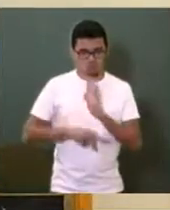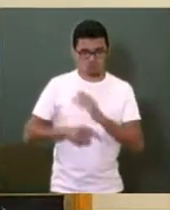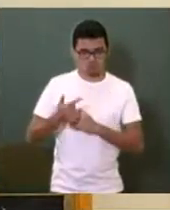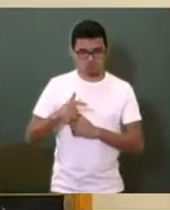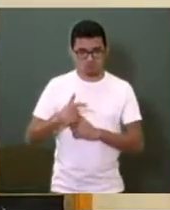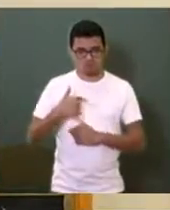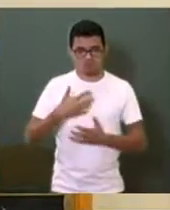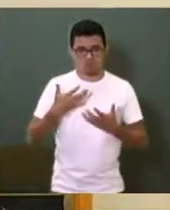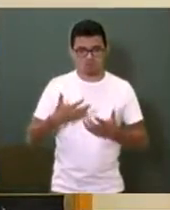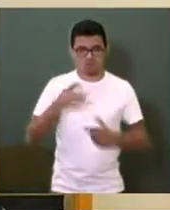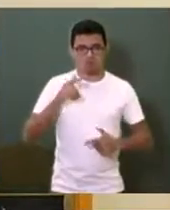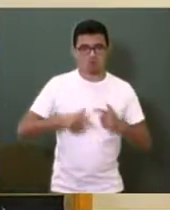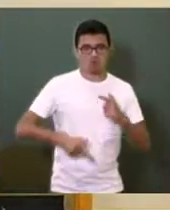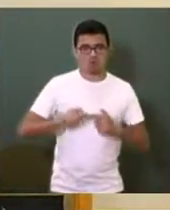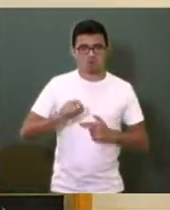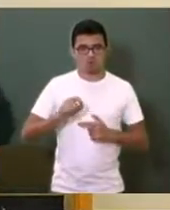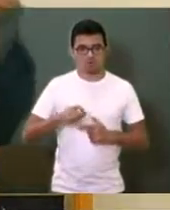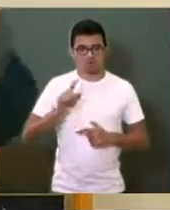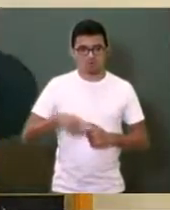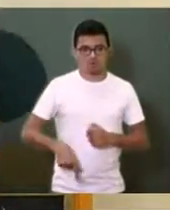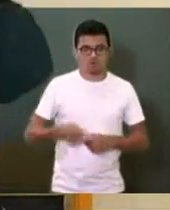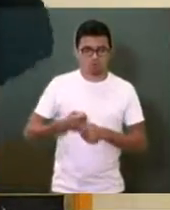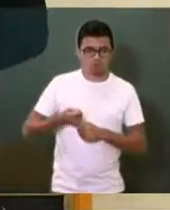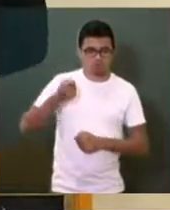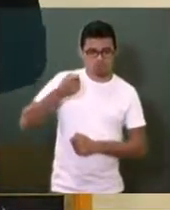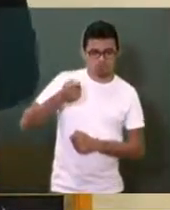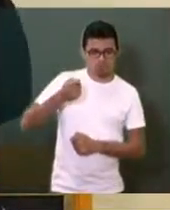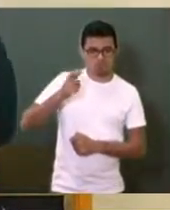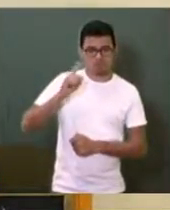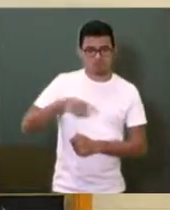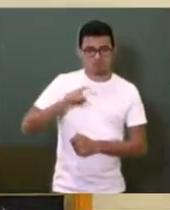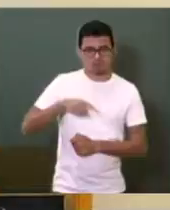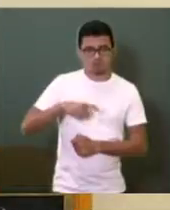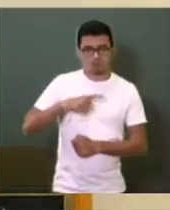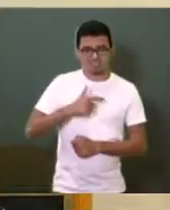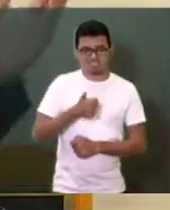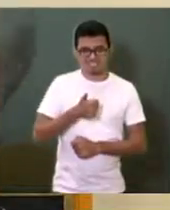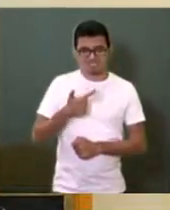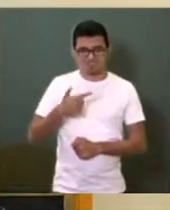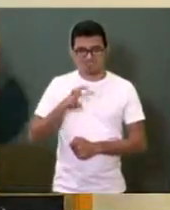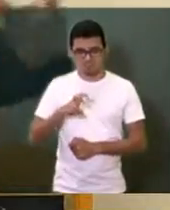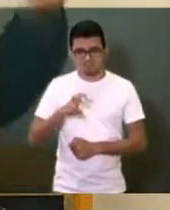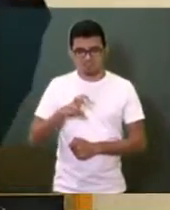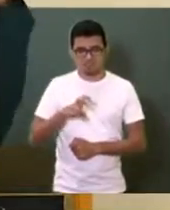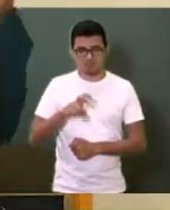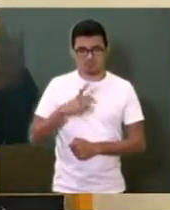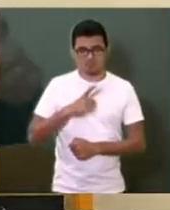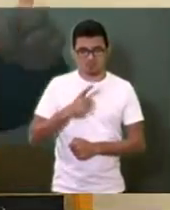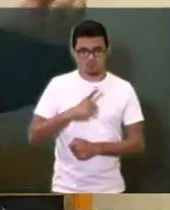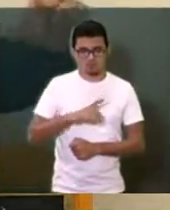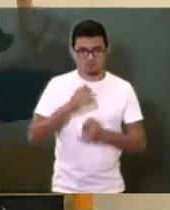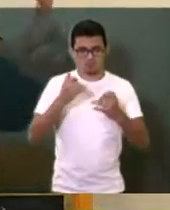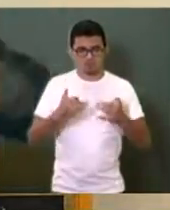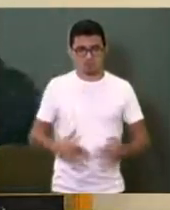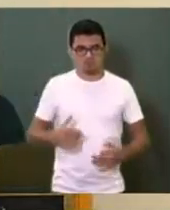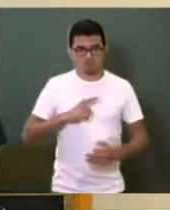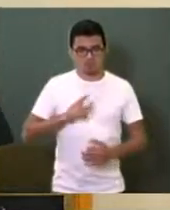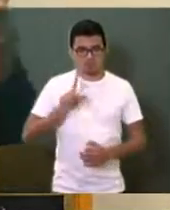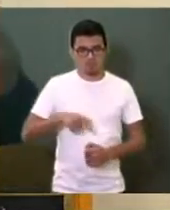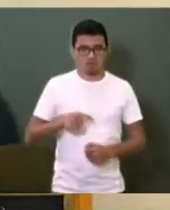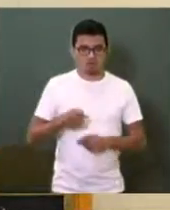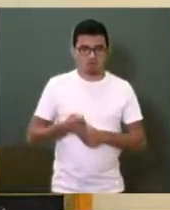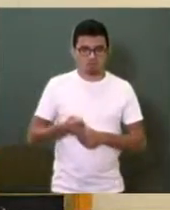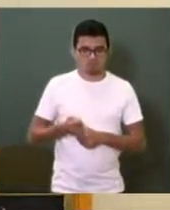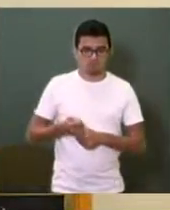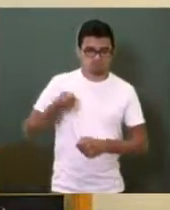aquele fogos estupendo que passa de 125 e cités o cara tava falando pra mim tem uma bomba